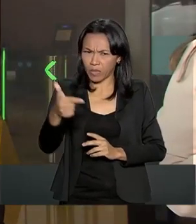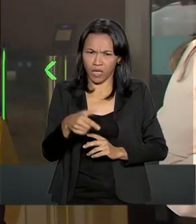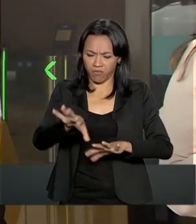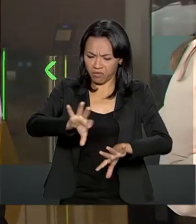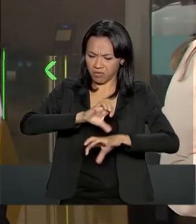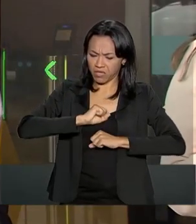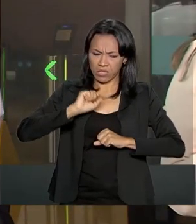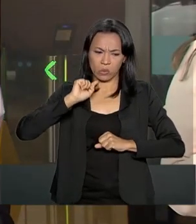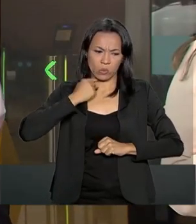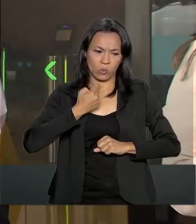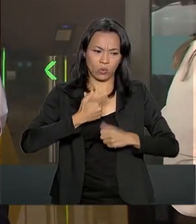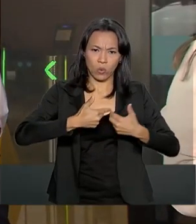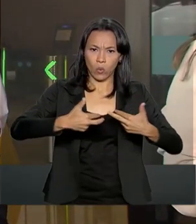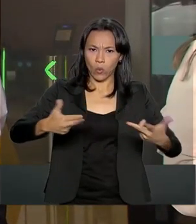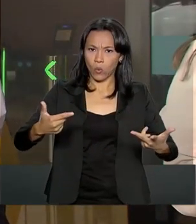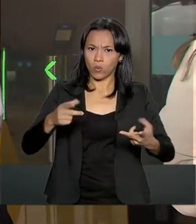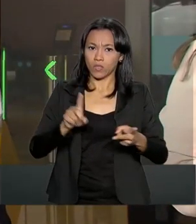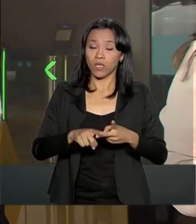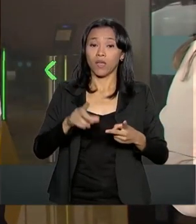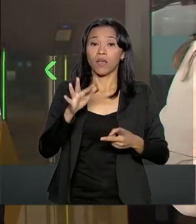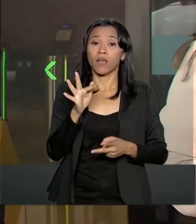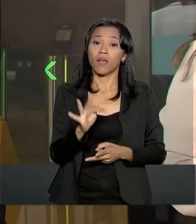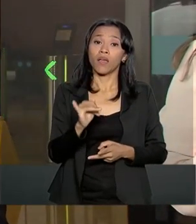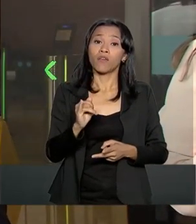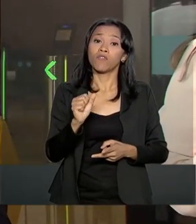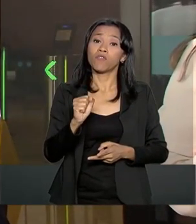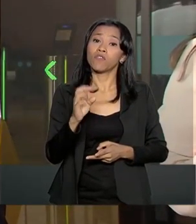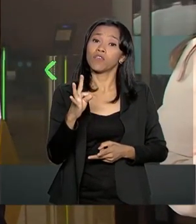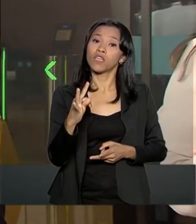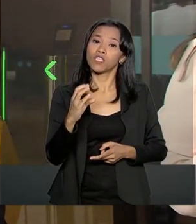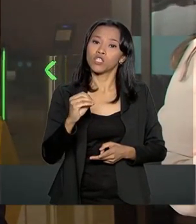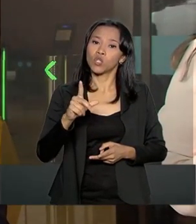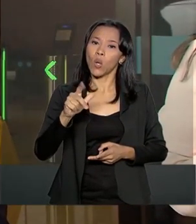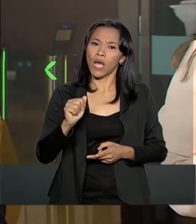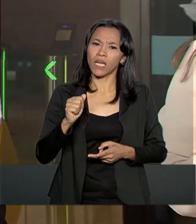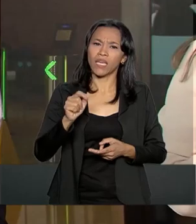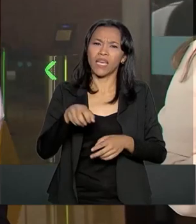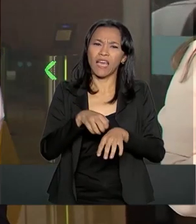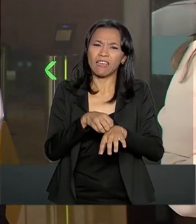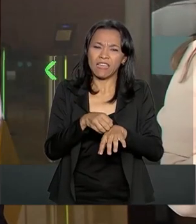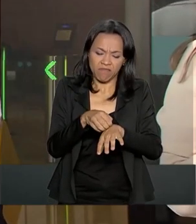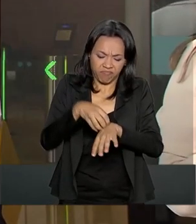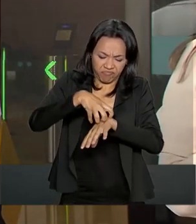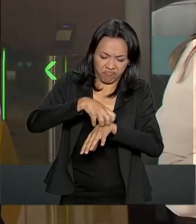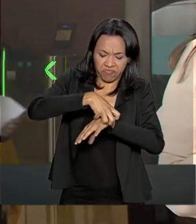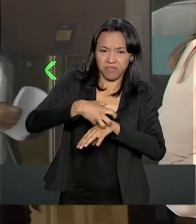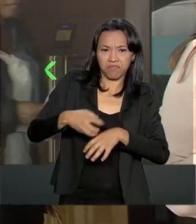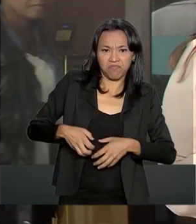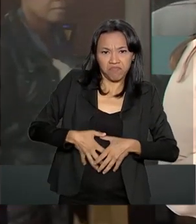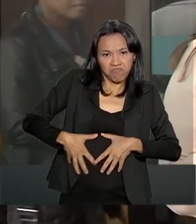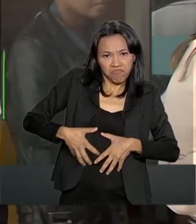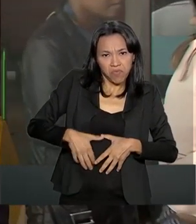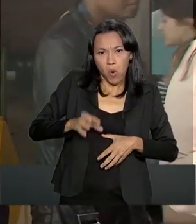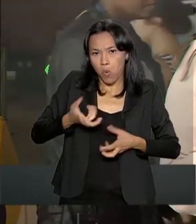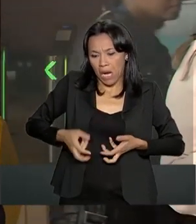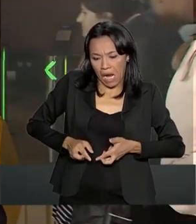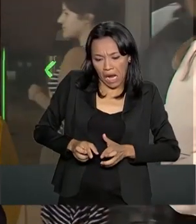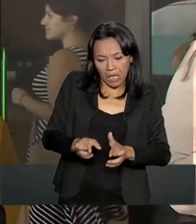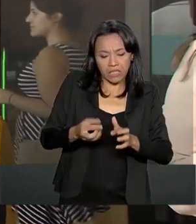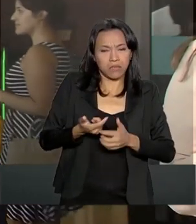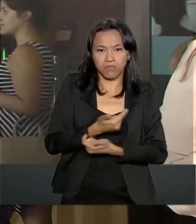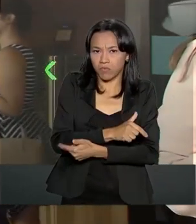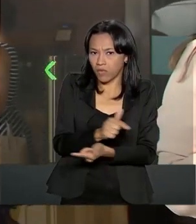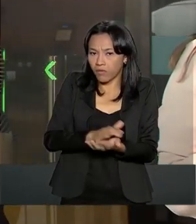contaminação hospitalar, fístula, que são pequenas feridas no trato intestinal, ou qualquer tipo de câncer. O presidente ainda